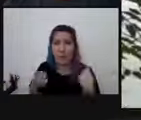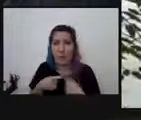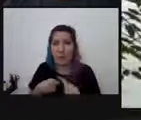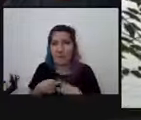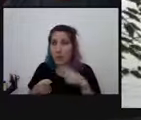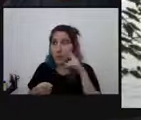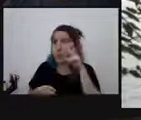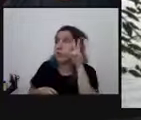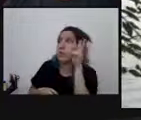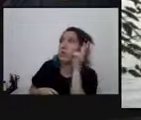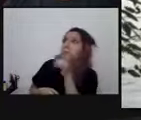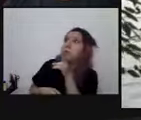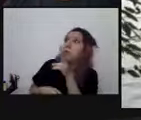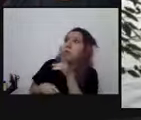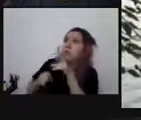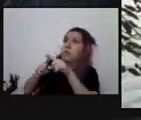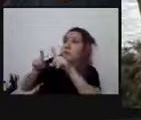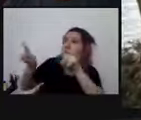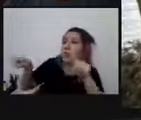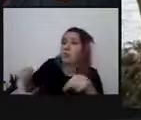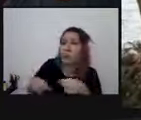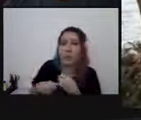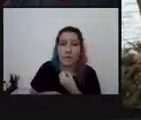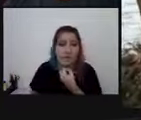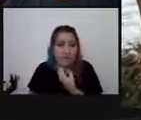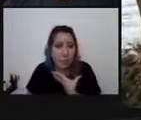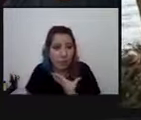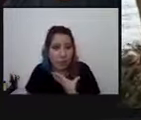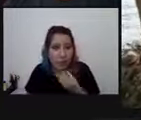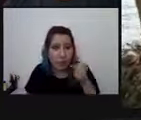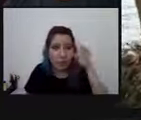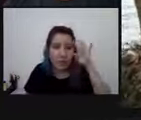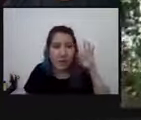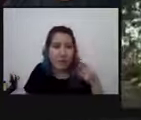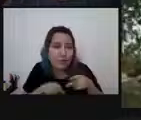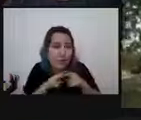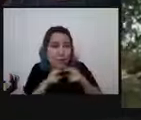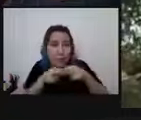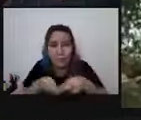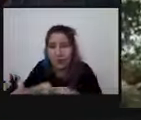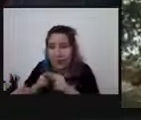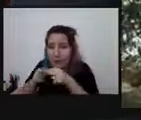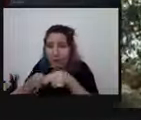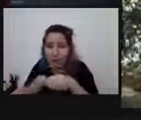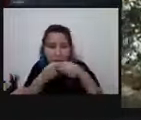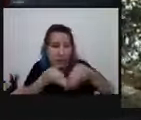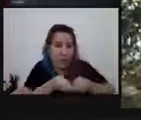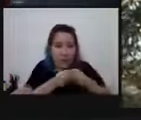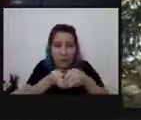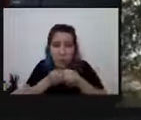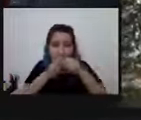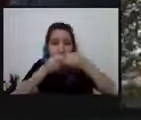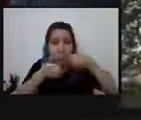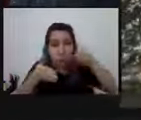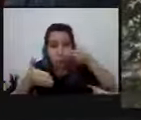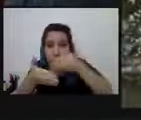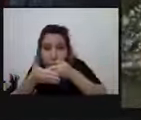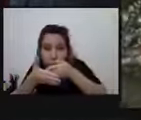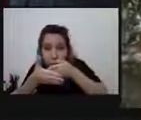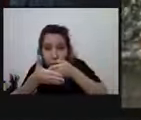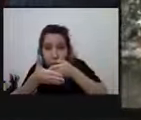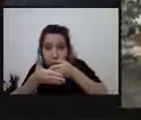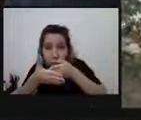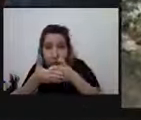local é que vai fazer o espaço se desenvolver. Imagine barquinhos entrando aqui atracando aqui num deck,